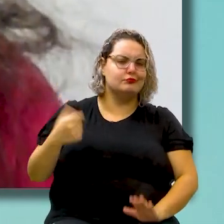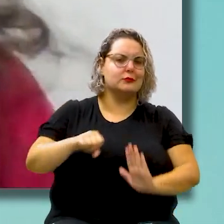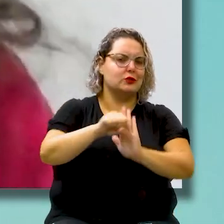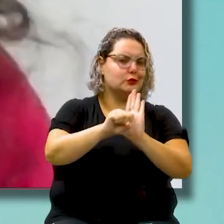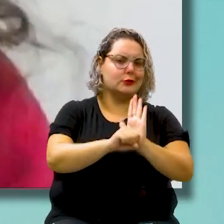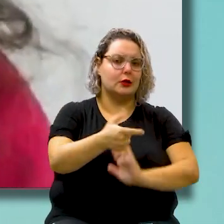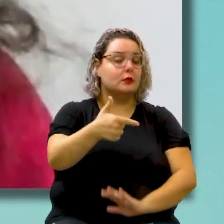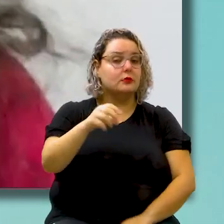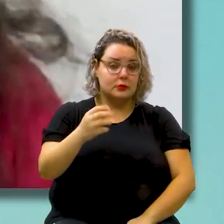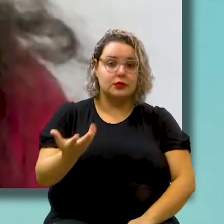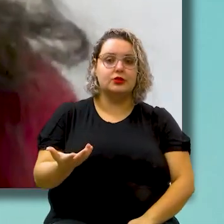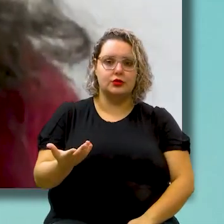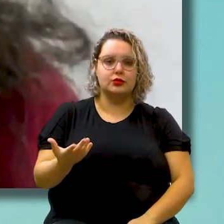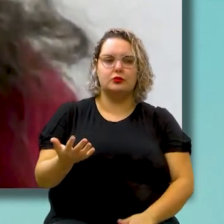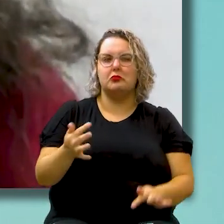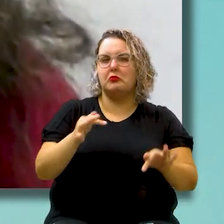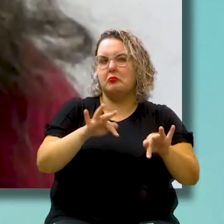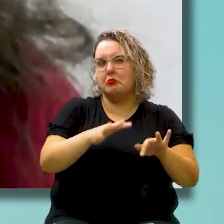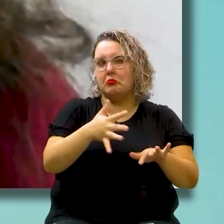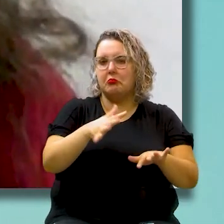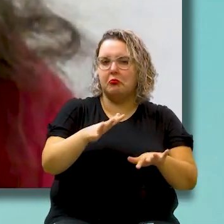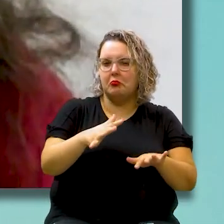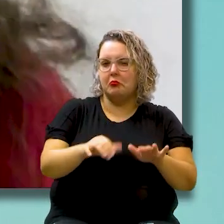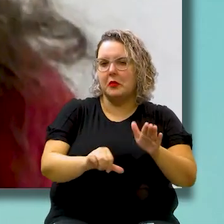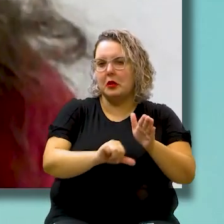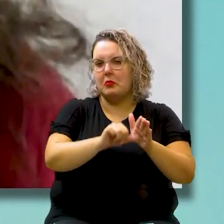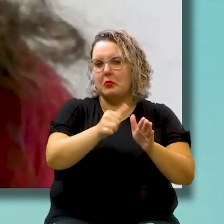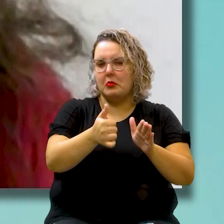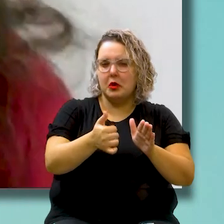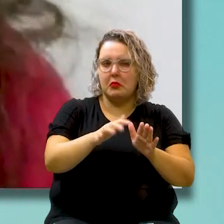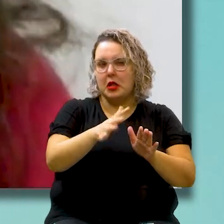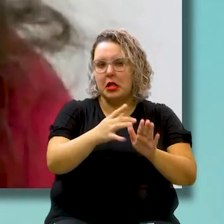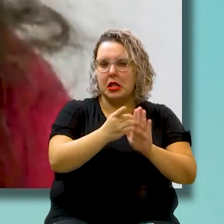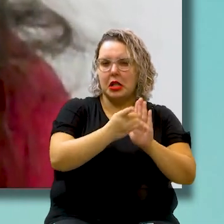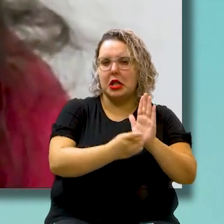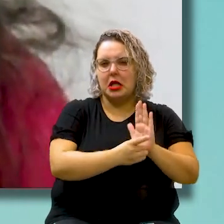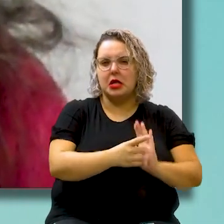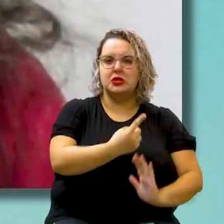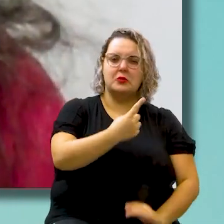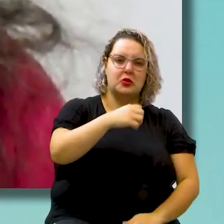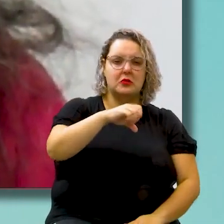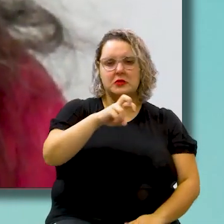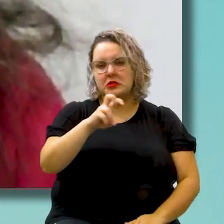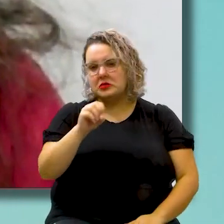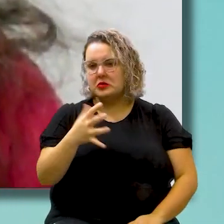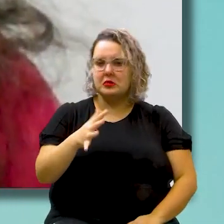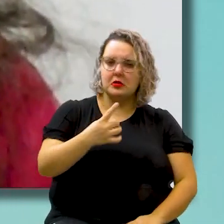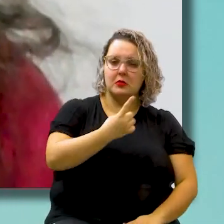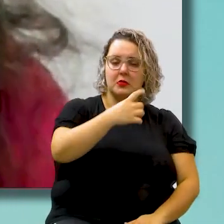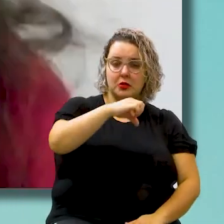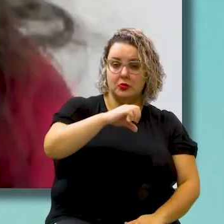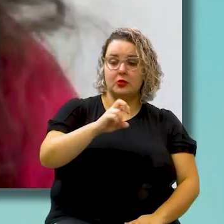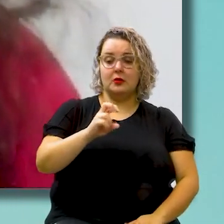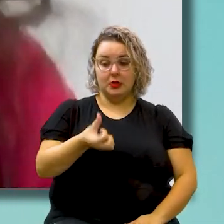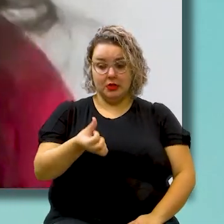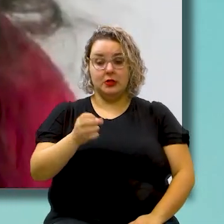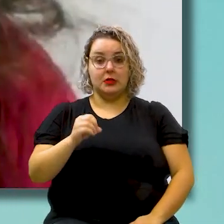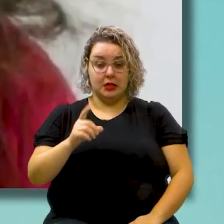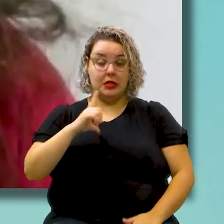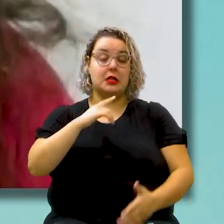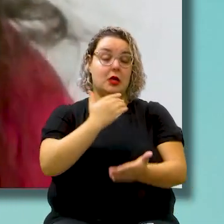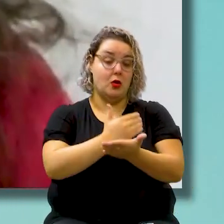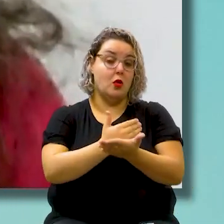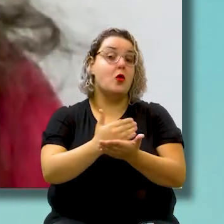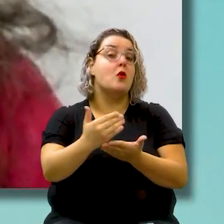está lá no século XX, no final da primeira das décadas de 50, 60, quando há